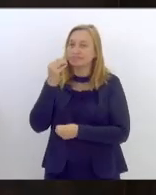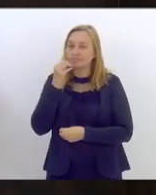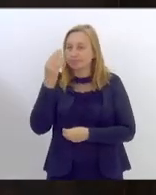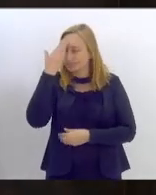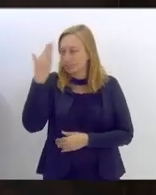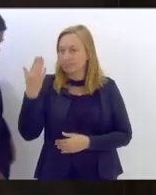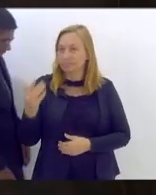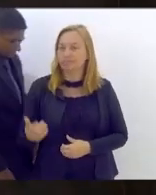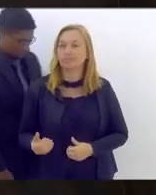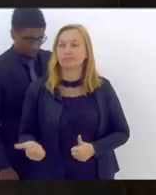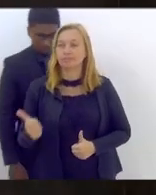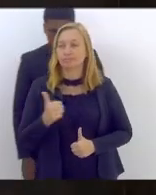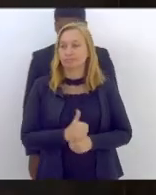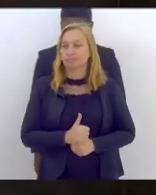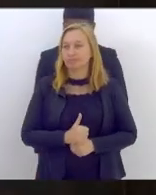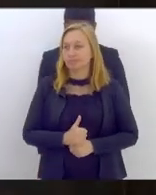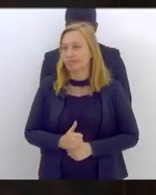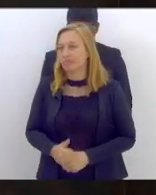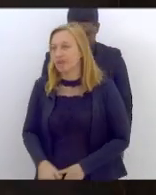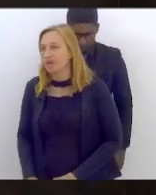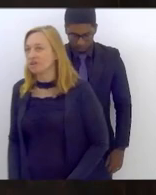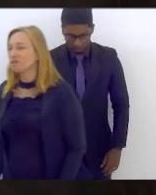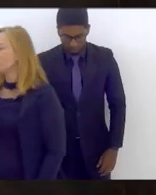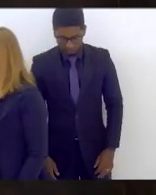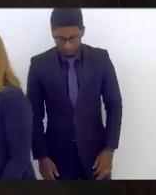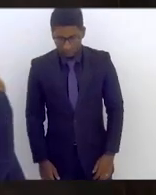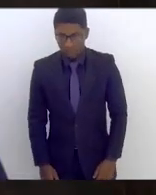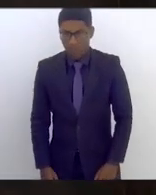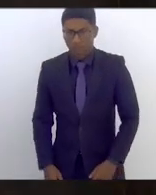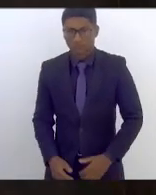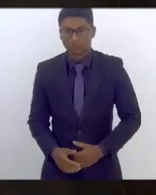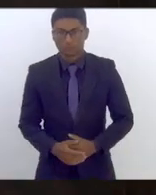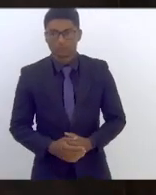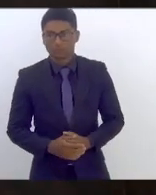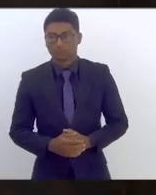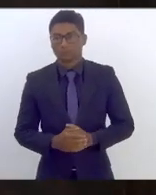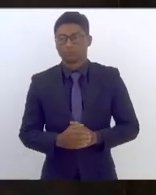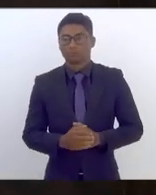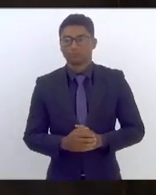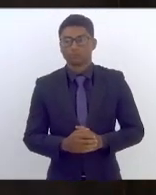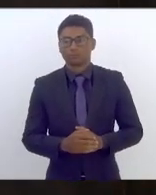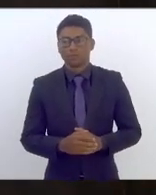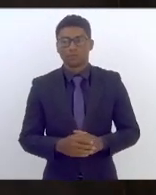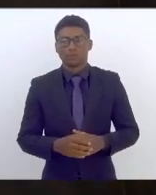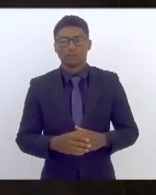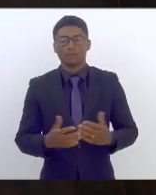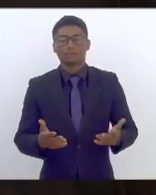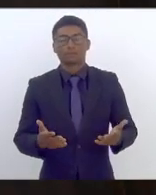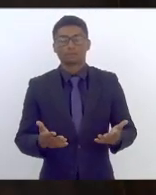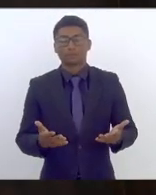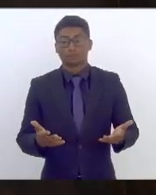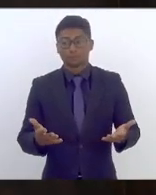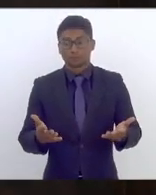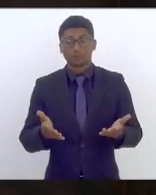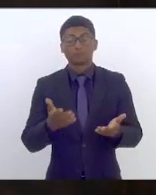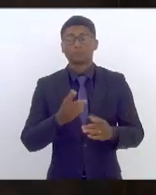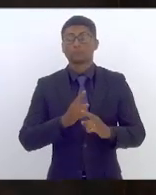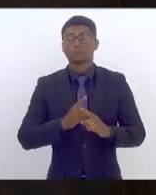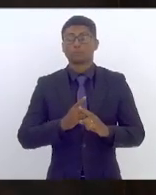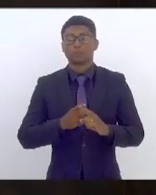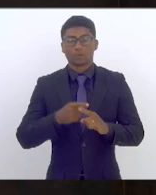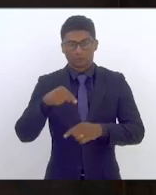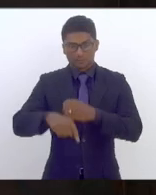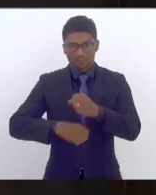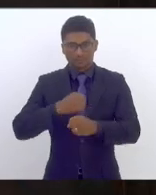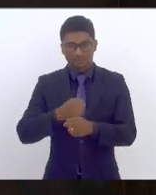gentileza de me colocarem nessa mesa mas eu gostaria de testificar aqui talvez numa dessas seja uma das últimas sessões na desse ano do mandato do